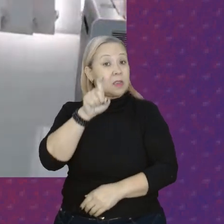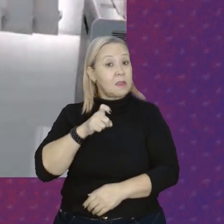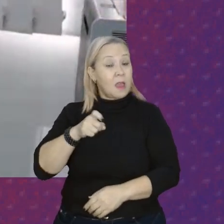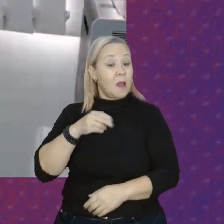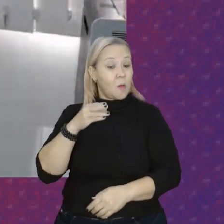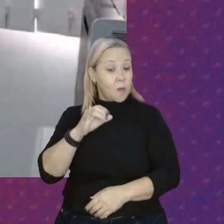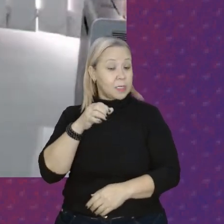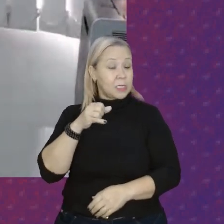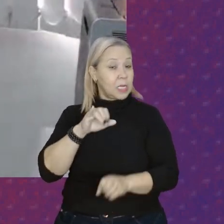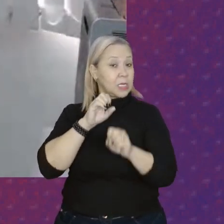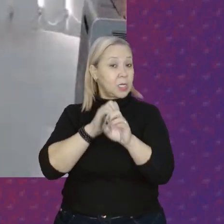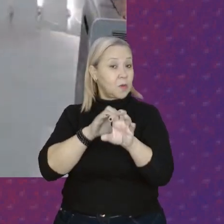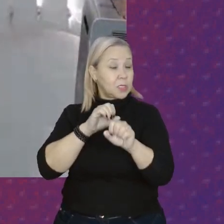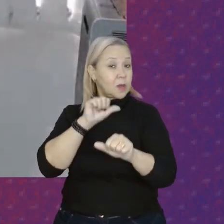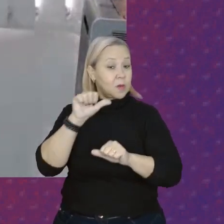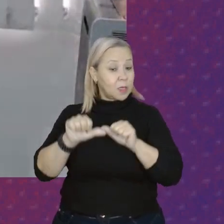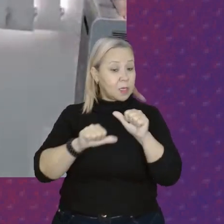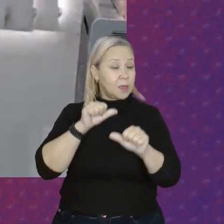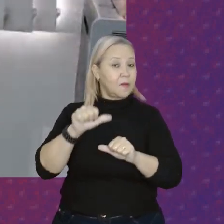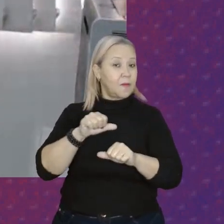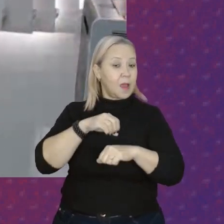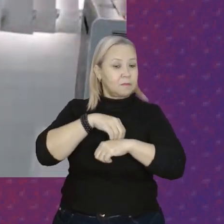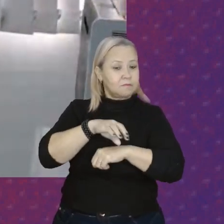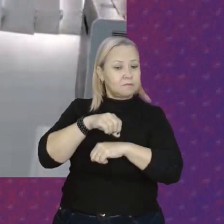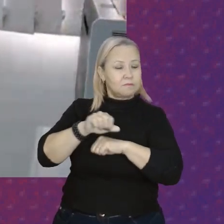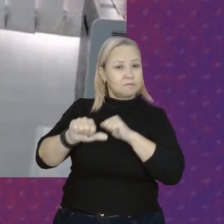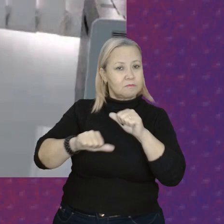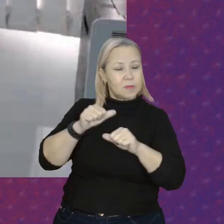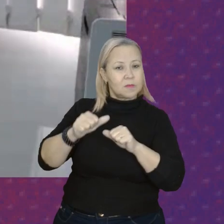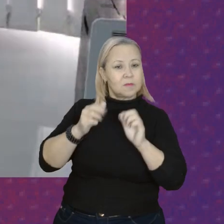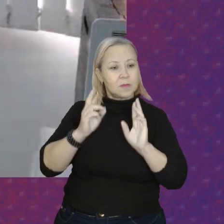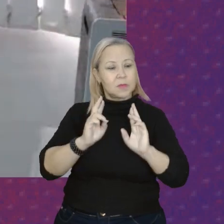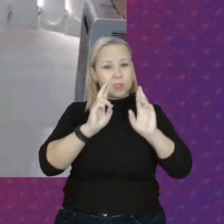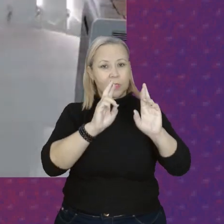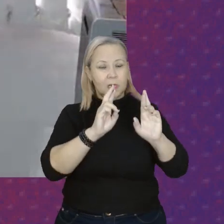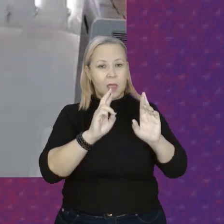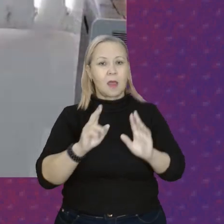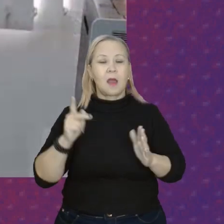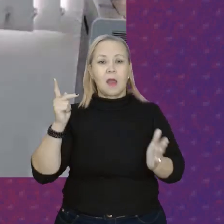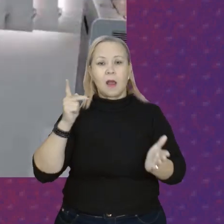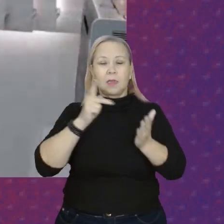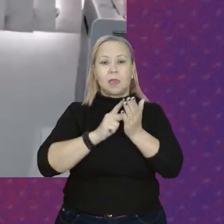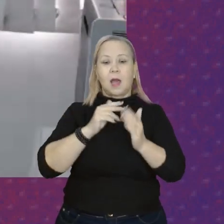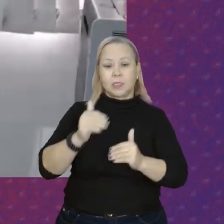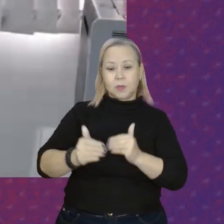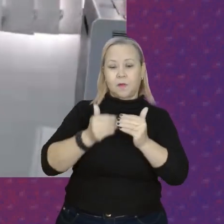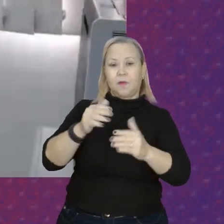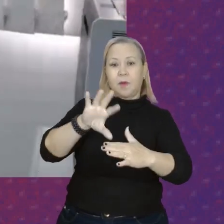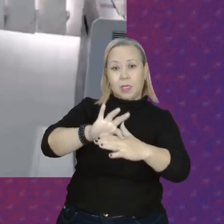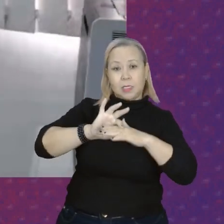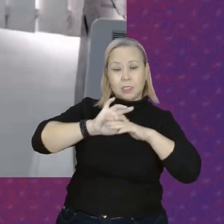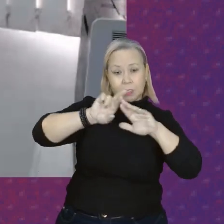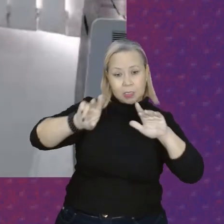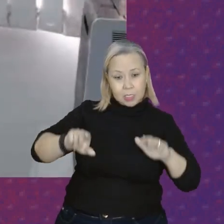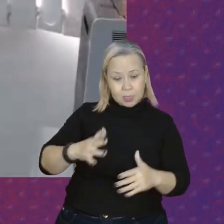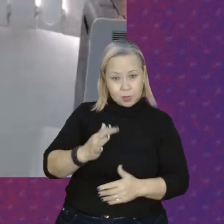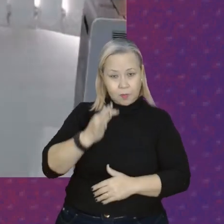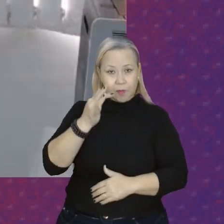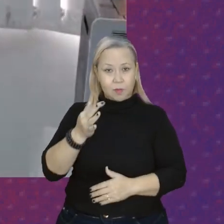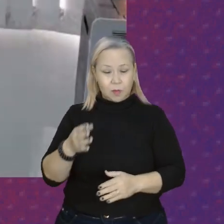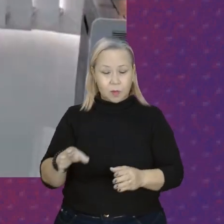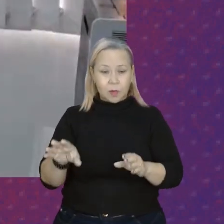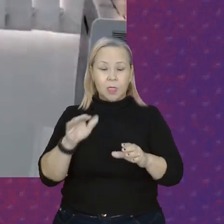educação que vai prospectar cenários e que vai desenvolver as lideranças do futuro dentro de uma concepção